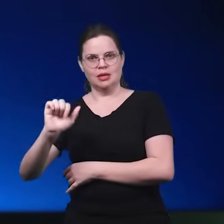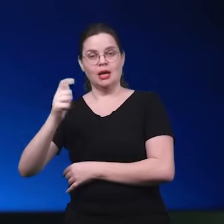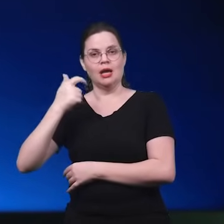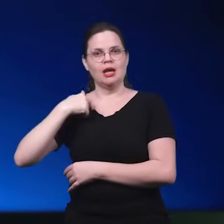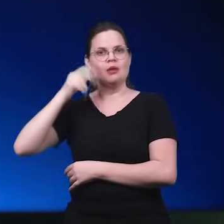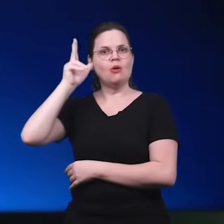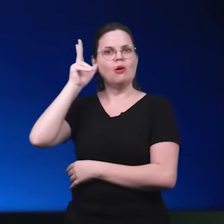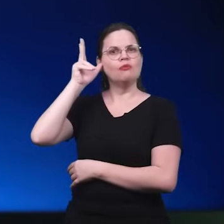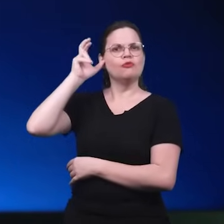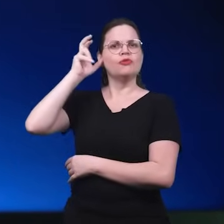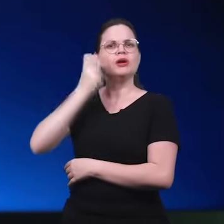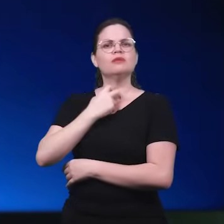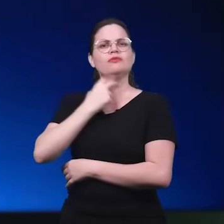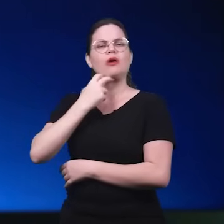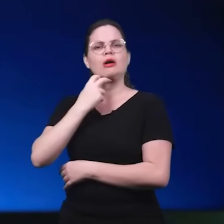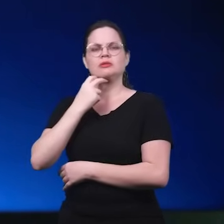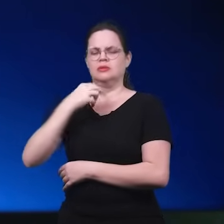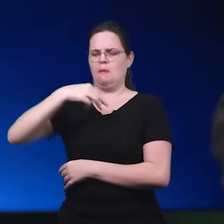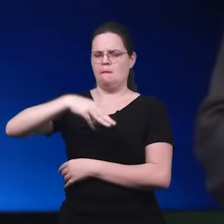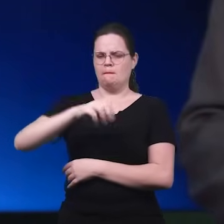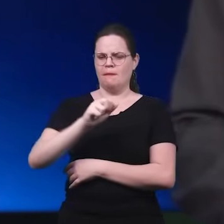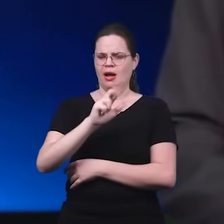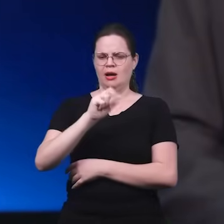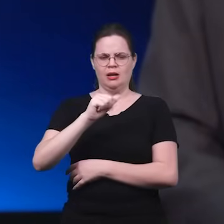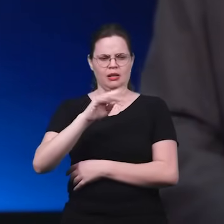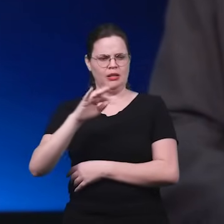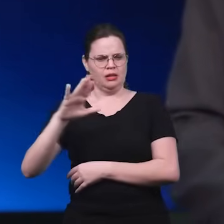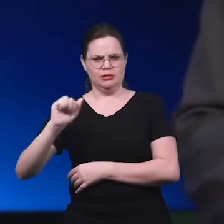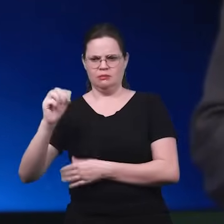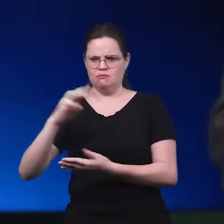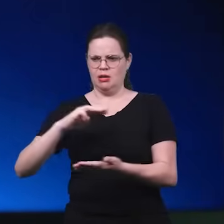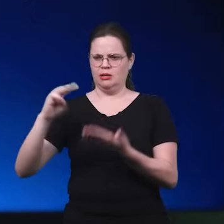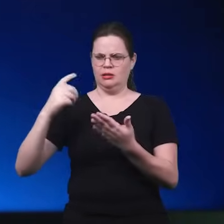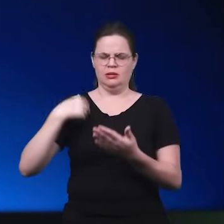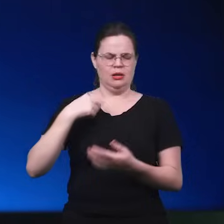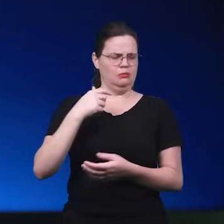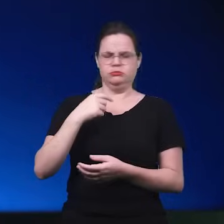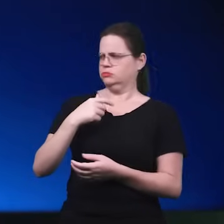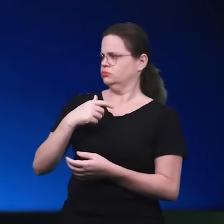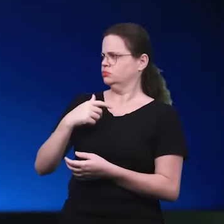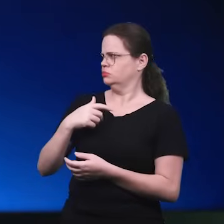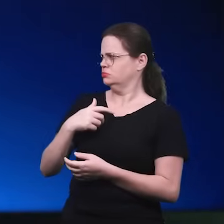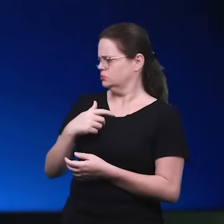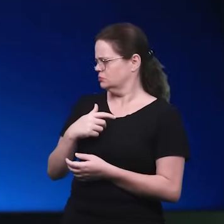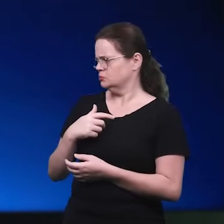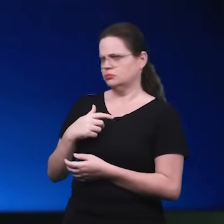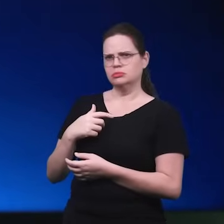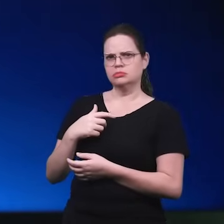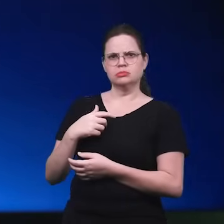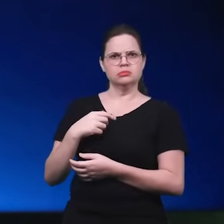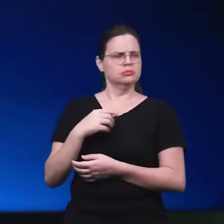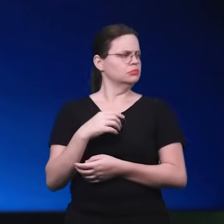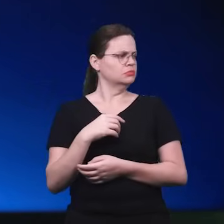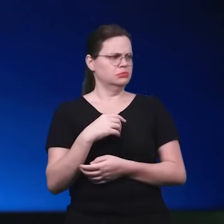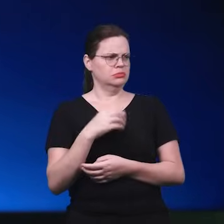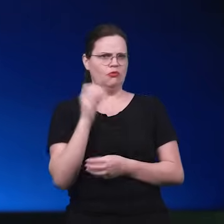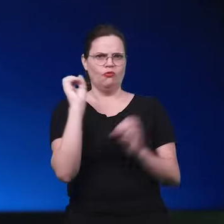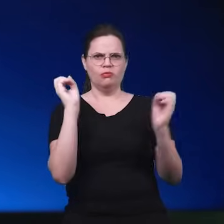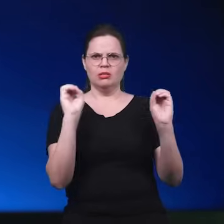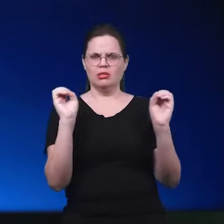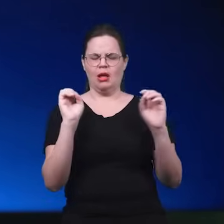Maranata. Glória a Olhei, Deus. não tinha ninguém, continuei caminhando. Ouvi a voz de